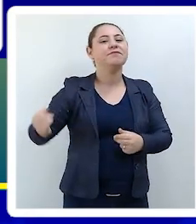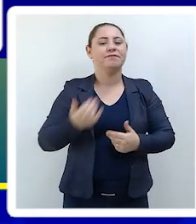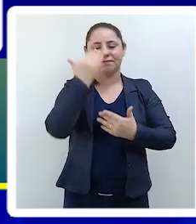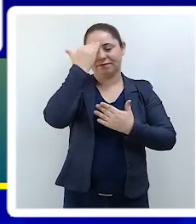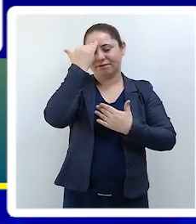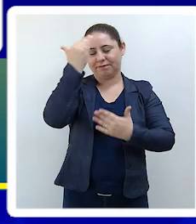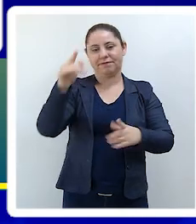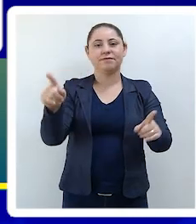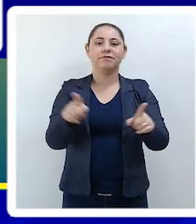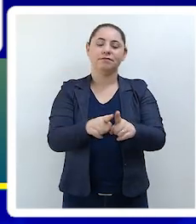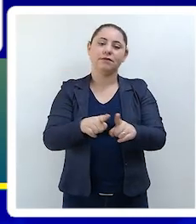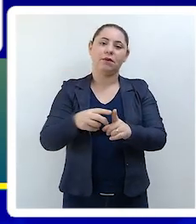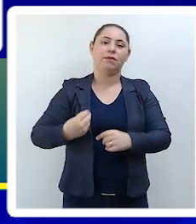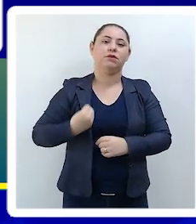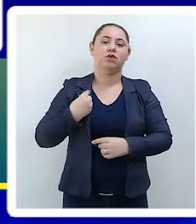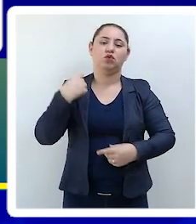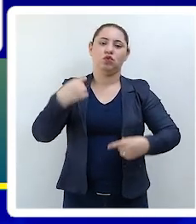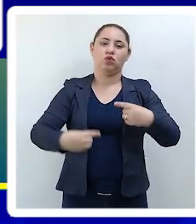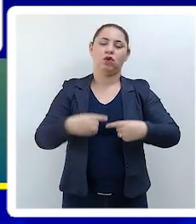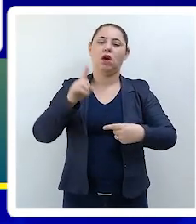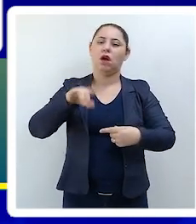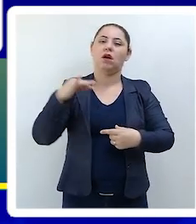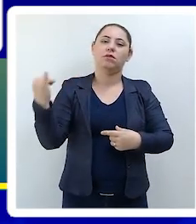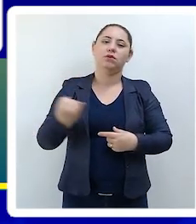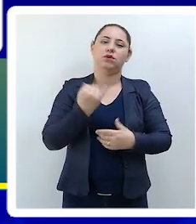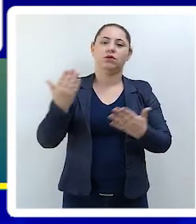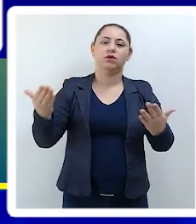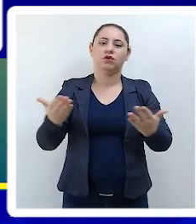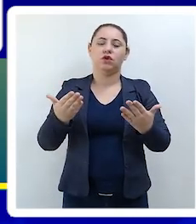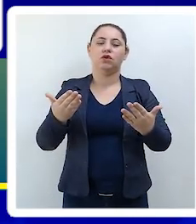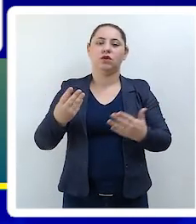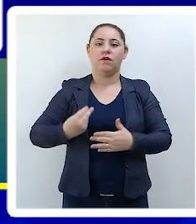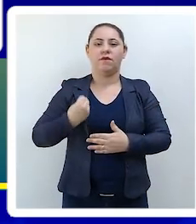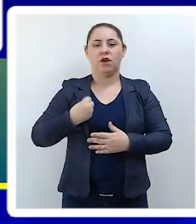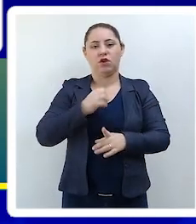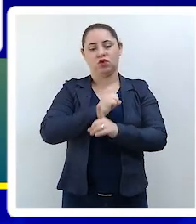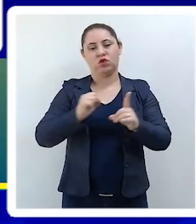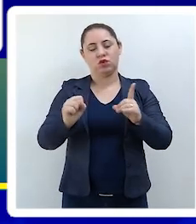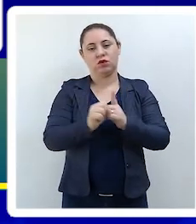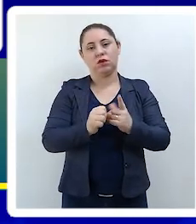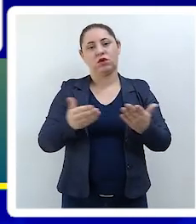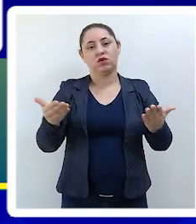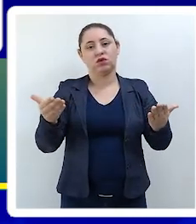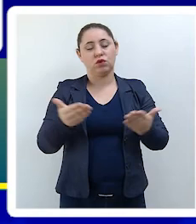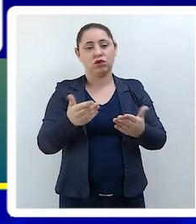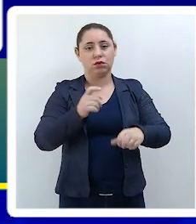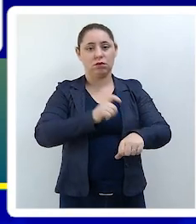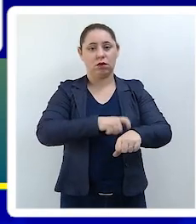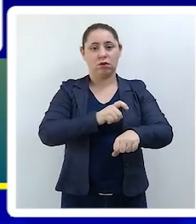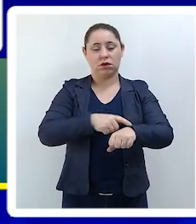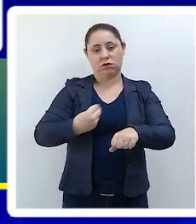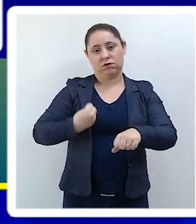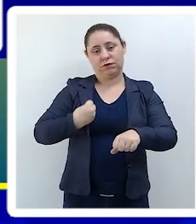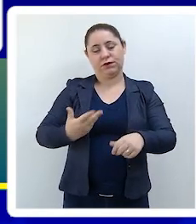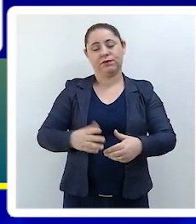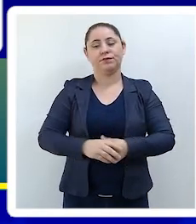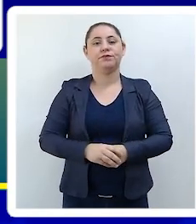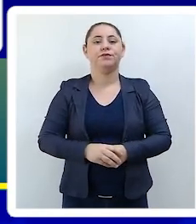estar participando desse debate, que é tão importante na nossa sociedade atual, no momento em que nós